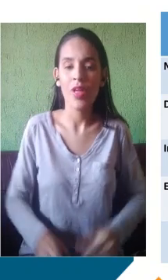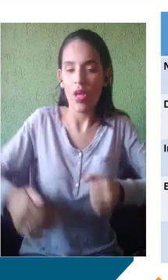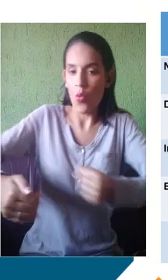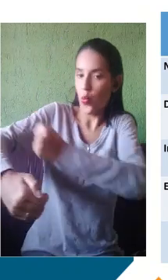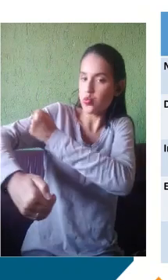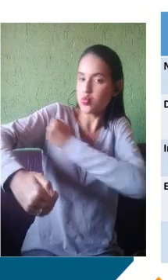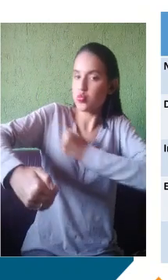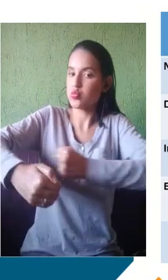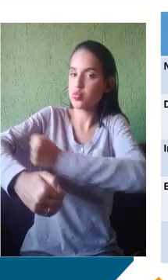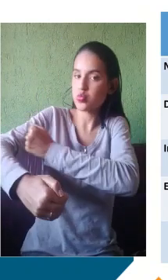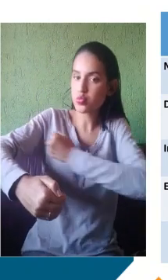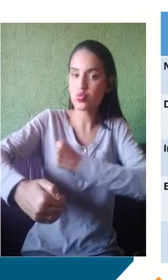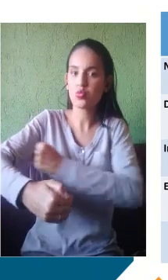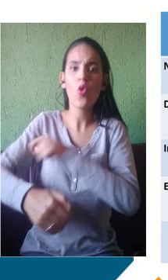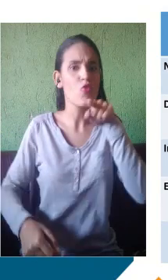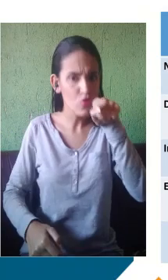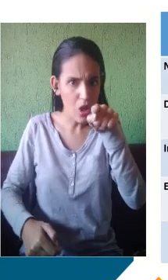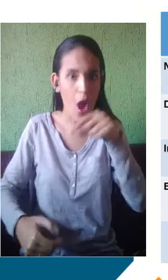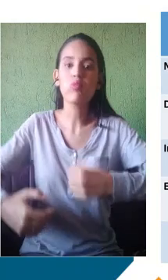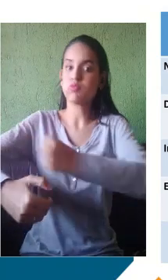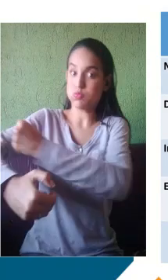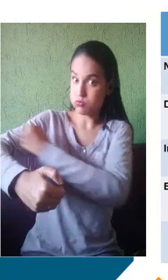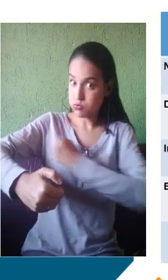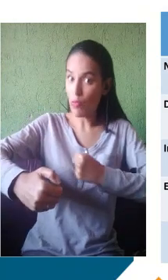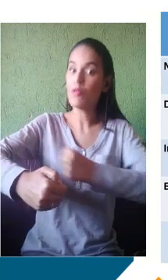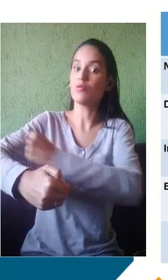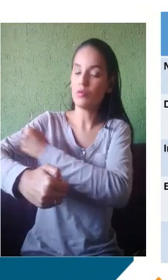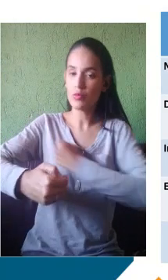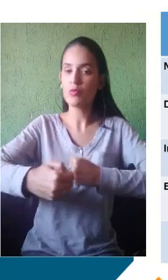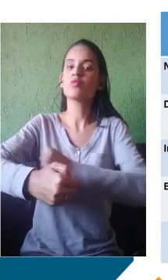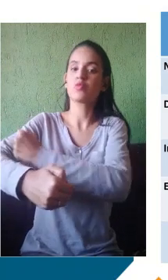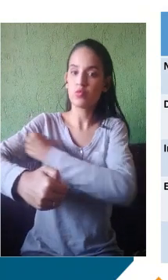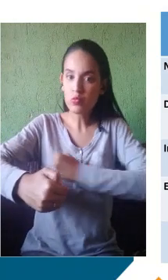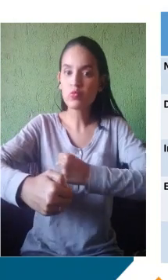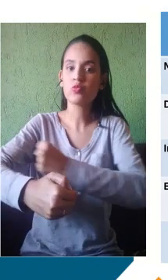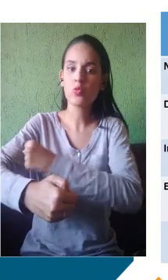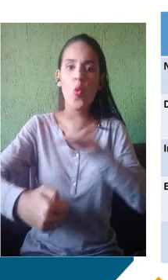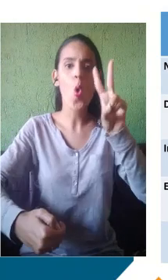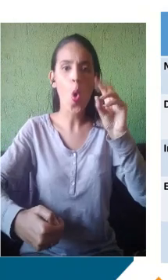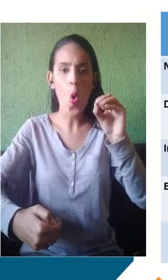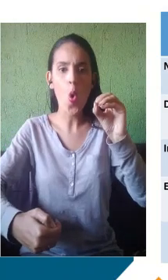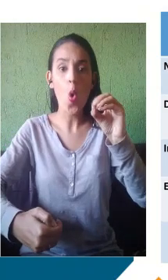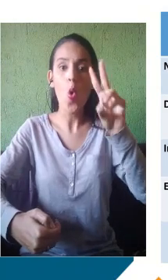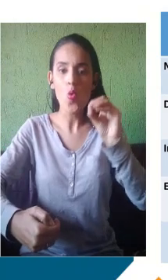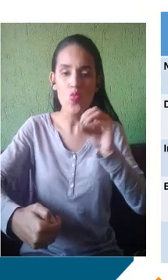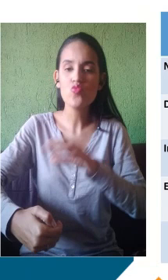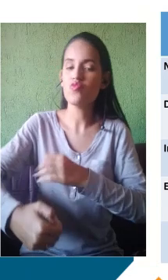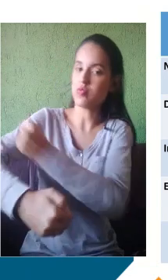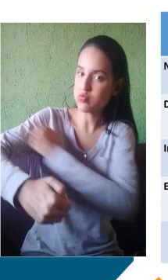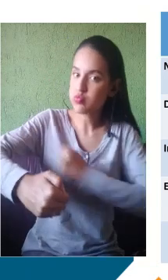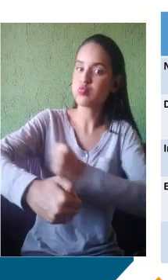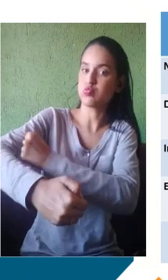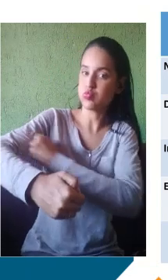Mexa a farinha e os ovos. Esse mexa é um verbo no imperativo que está dando o quê? A instrução de como proceder para você